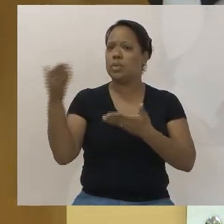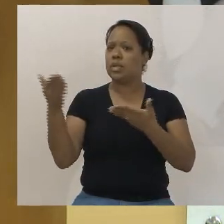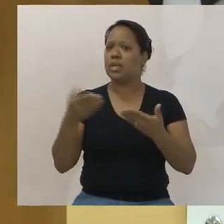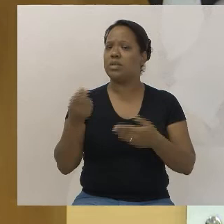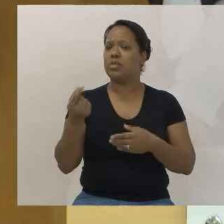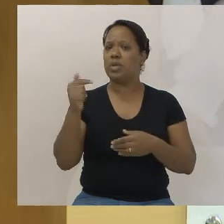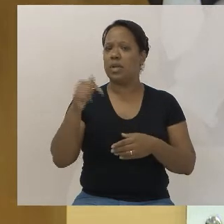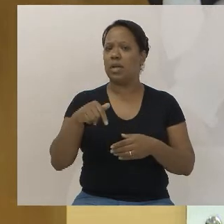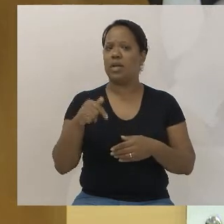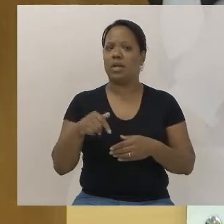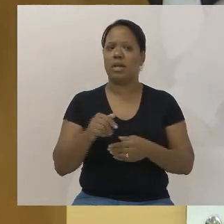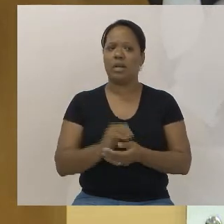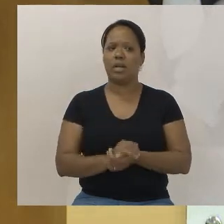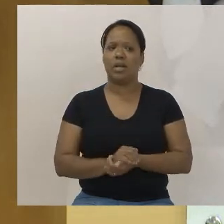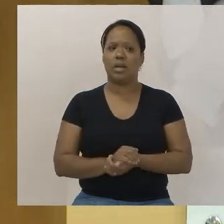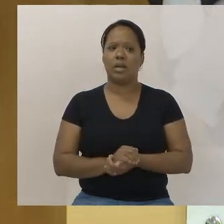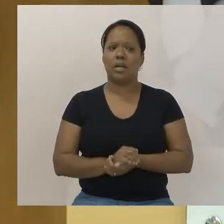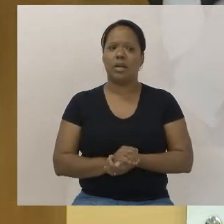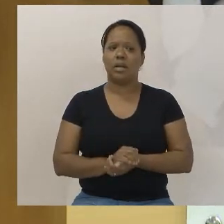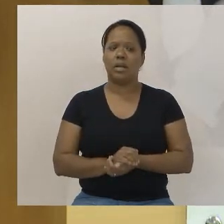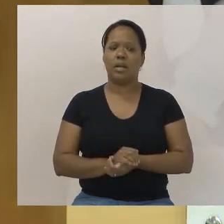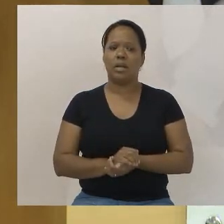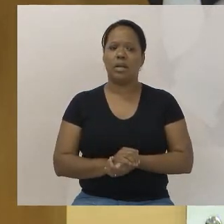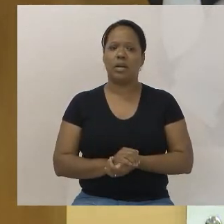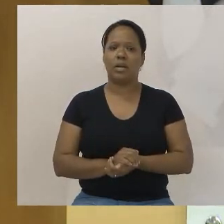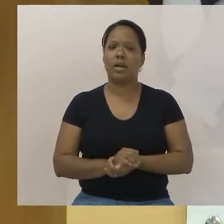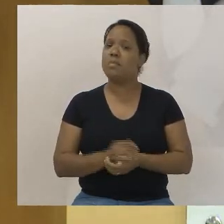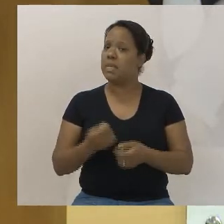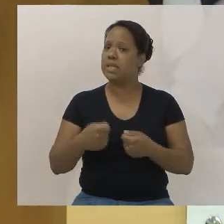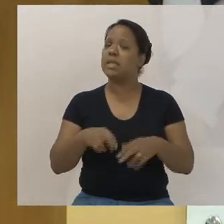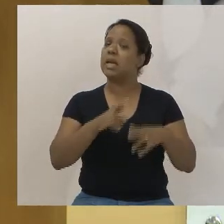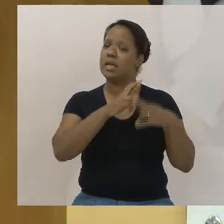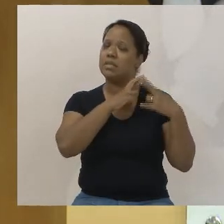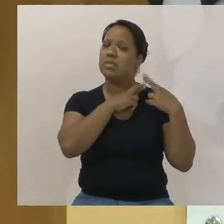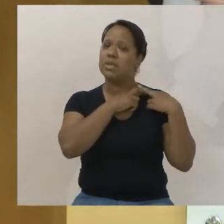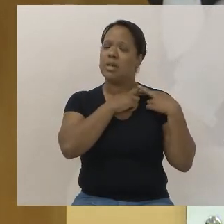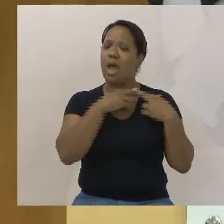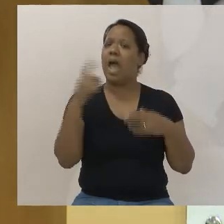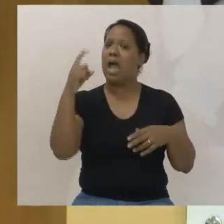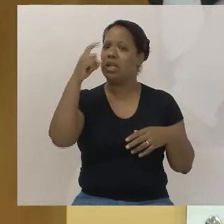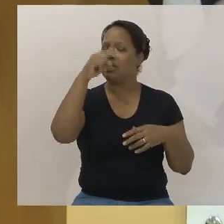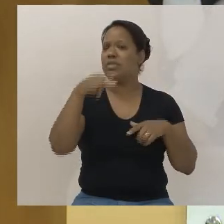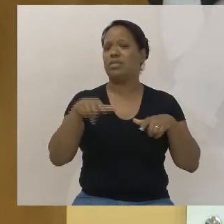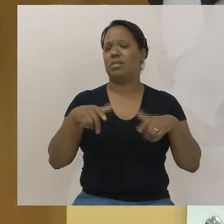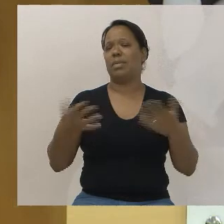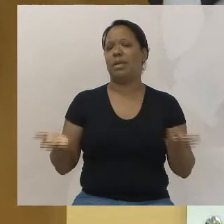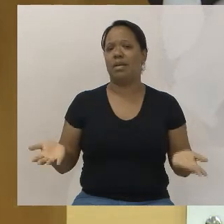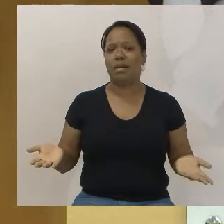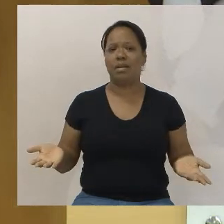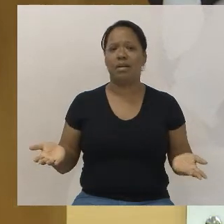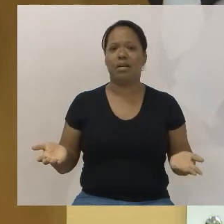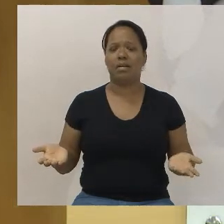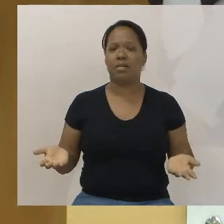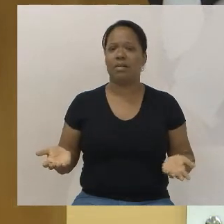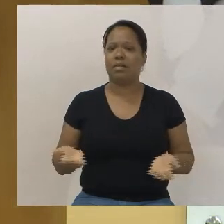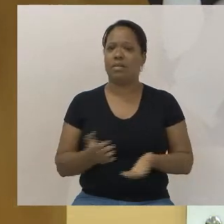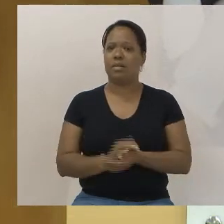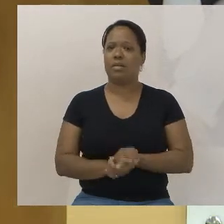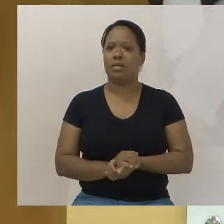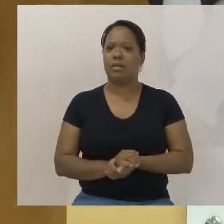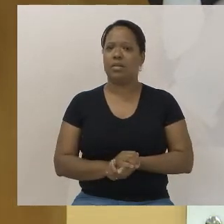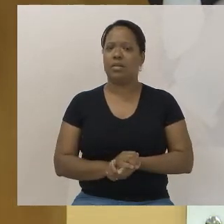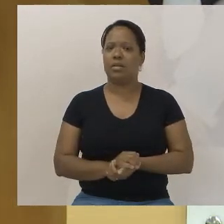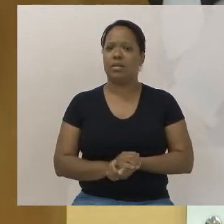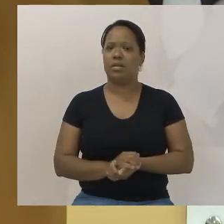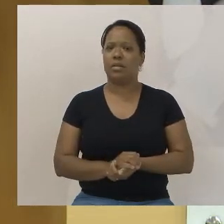para a cidade e que a gente tem que ser encarado com mais responsabilidade senão fica difícil trabalhar dessa forma eu acho que aqui não é